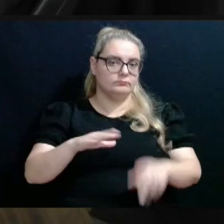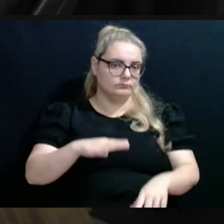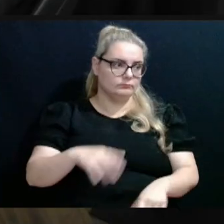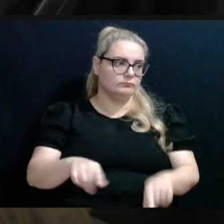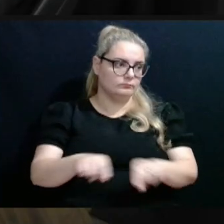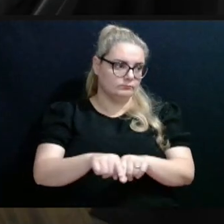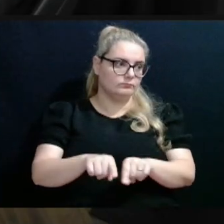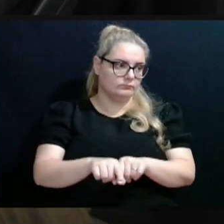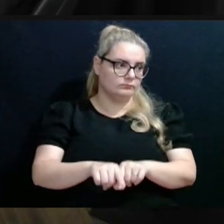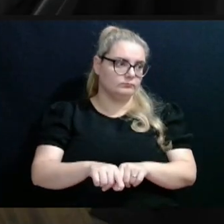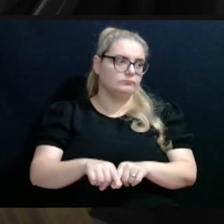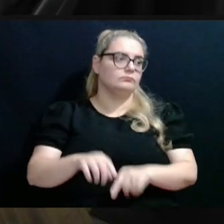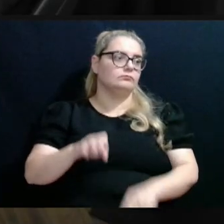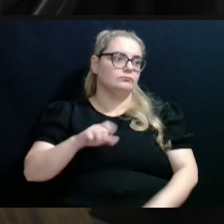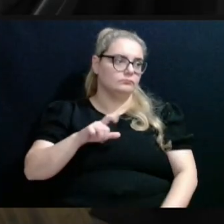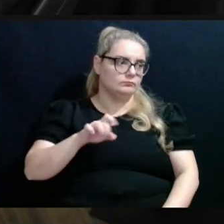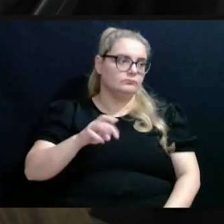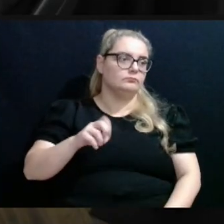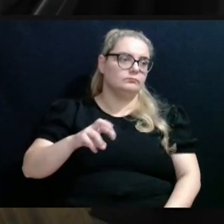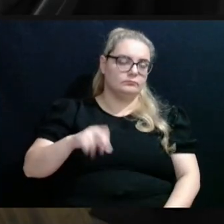eletrônico. O comércio eletrônico